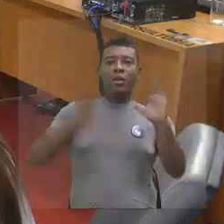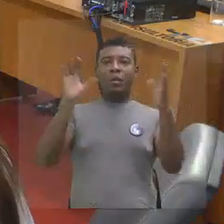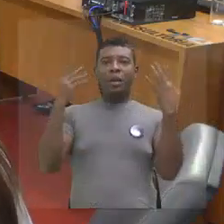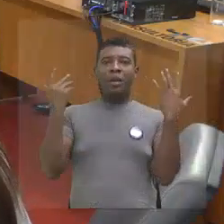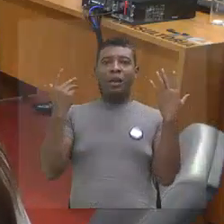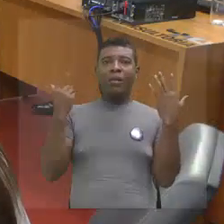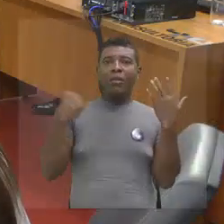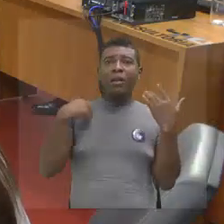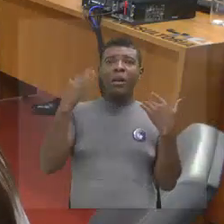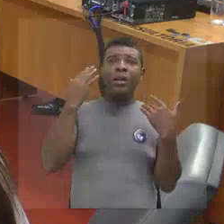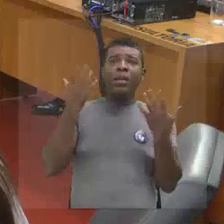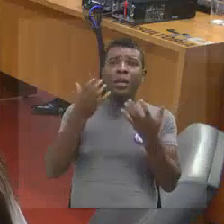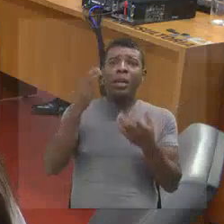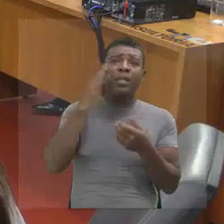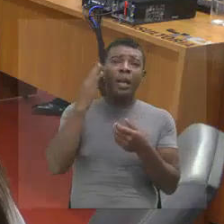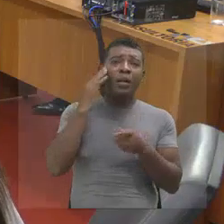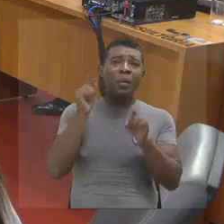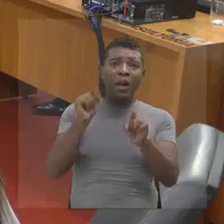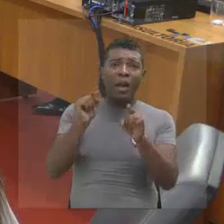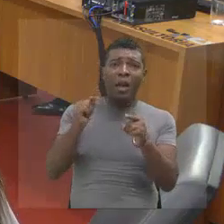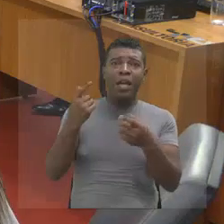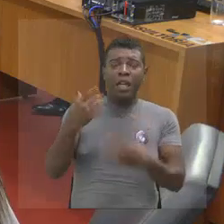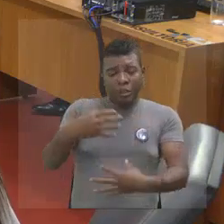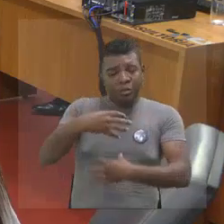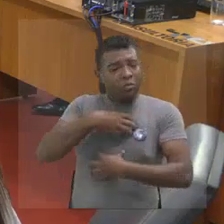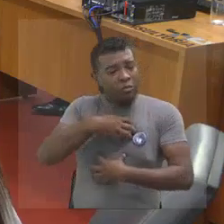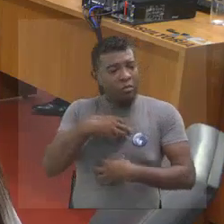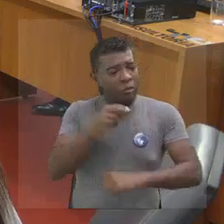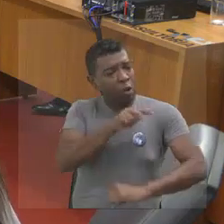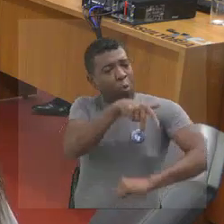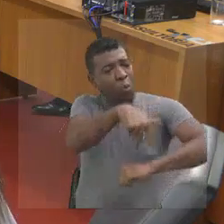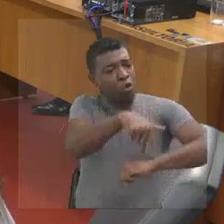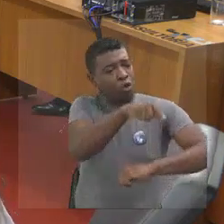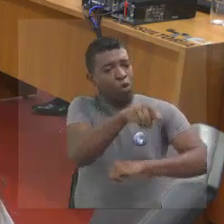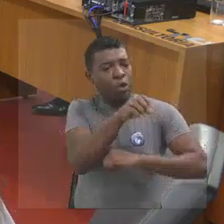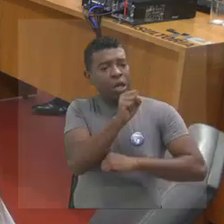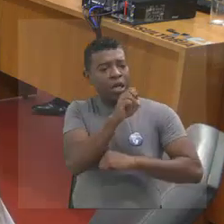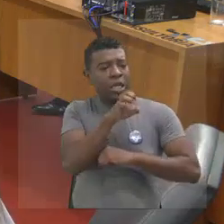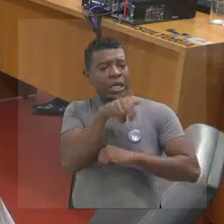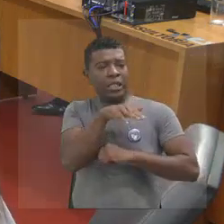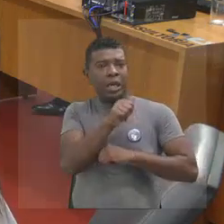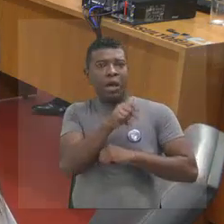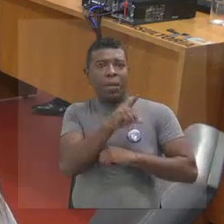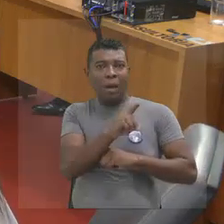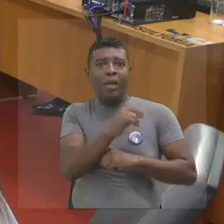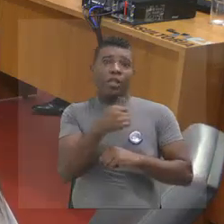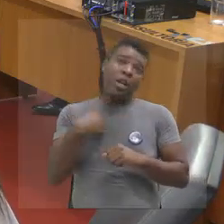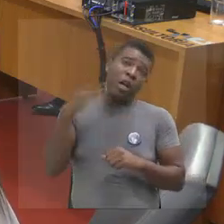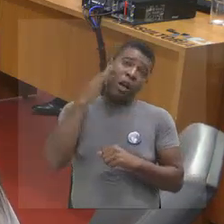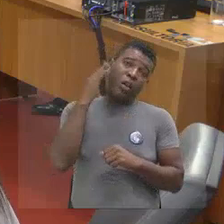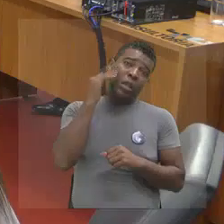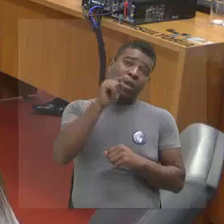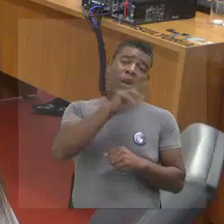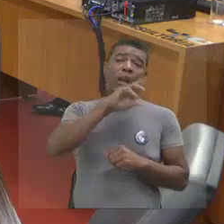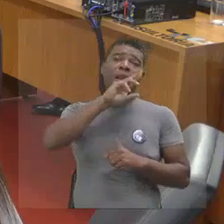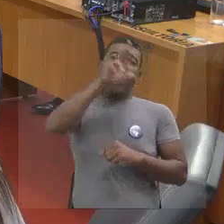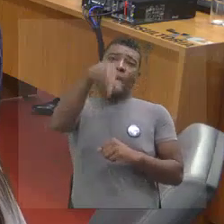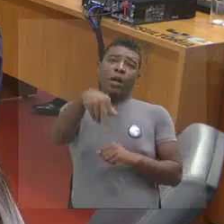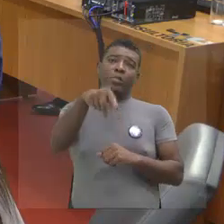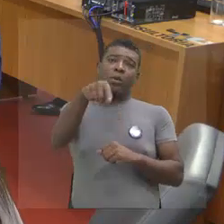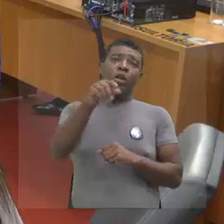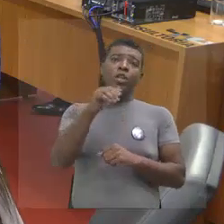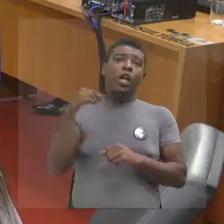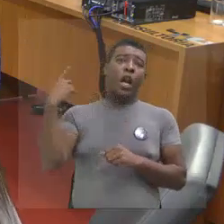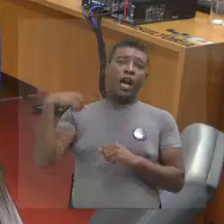realmente acha que essa postura que essa imagem Tem tomado e apesar de eu saber que a senhora não responde pelo Advocacia Geral do Estado Com certeza